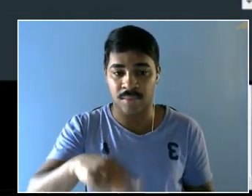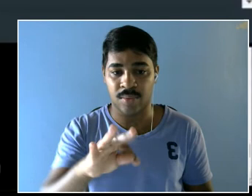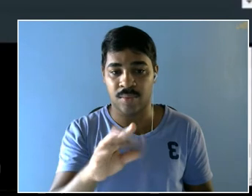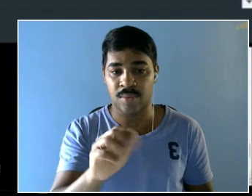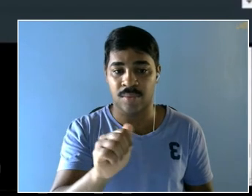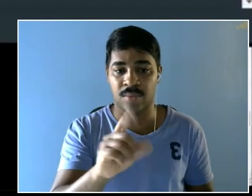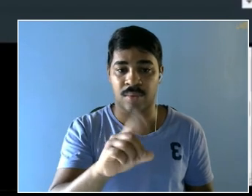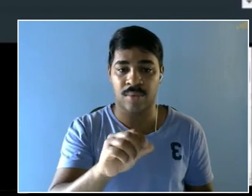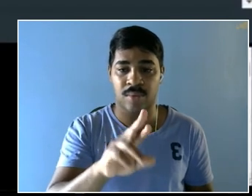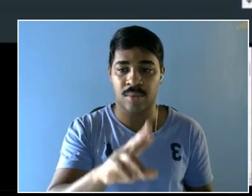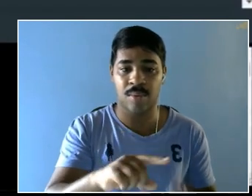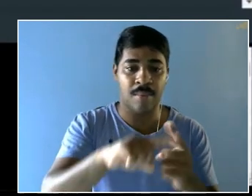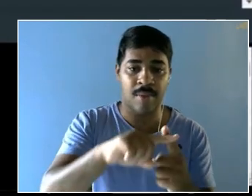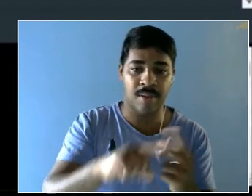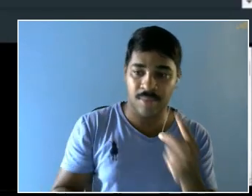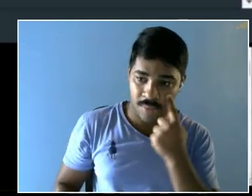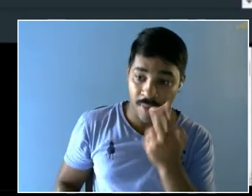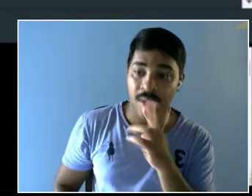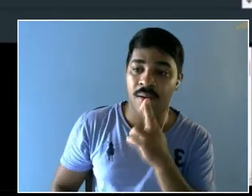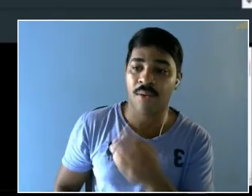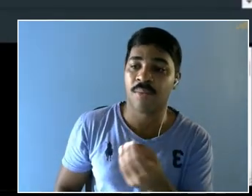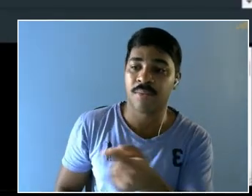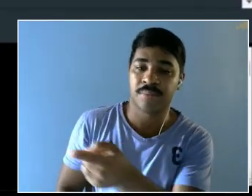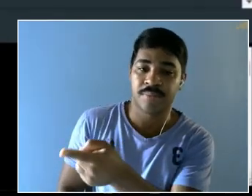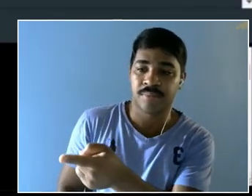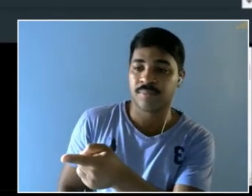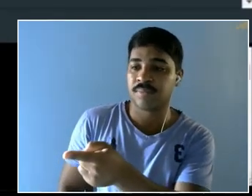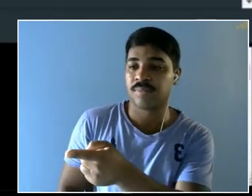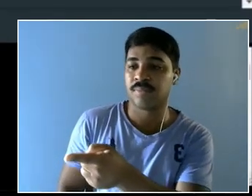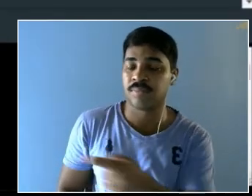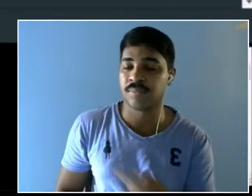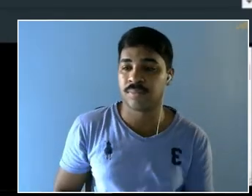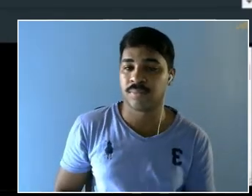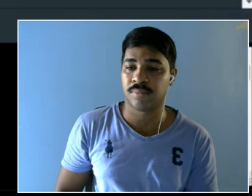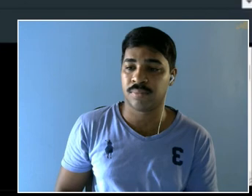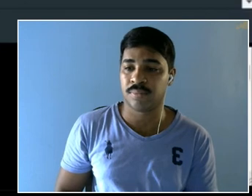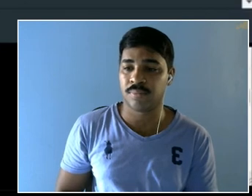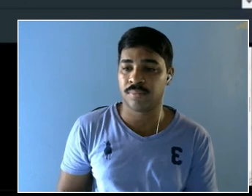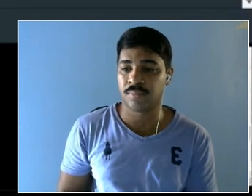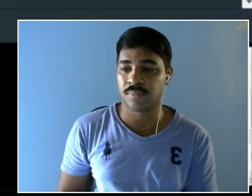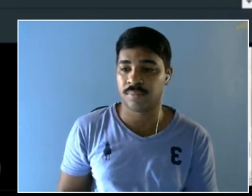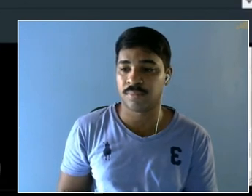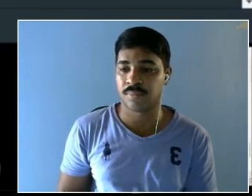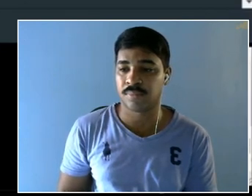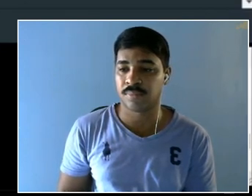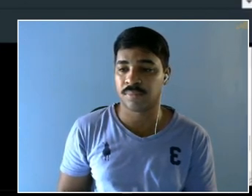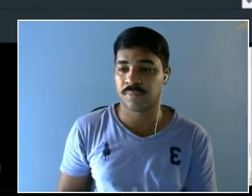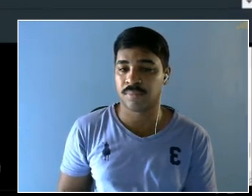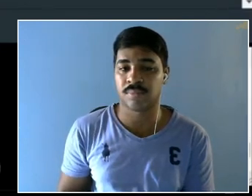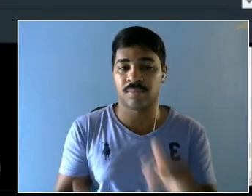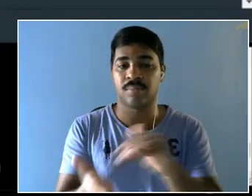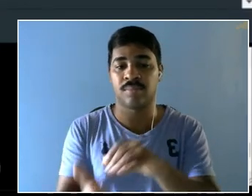ver? Olha lá. 0, 2, 4, 6, 8, 10, 12. E foi